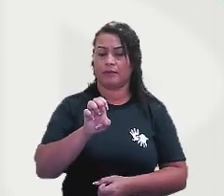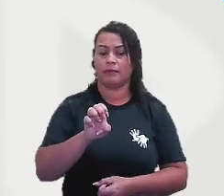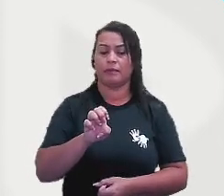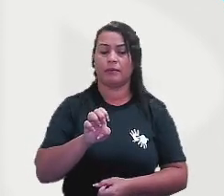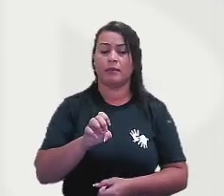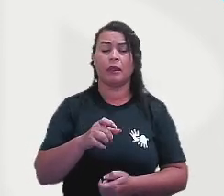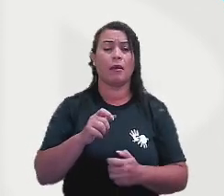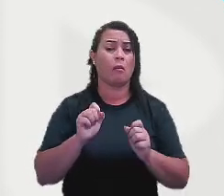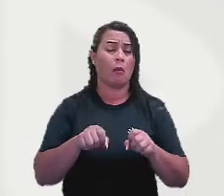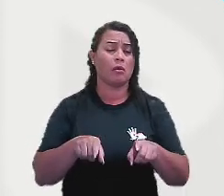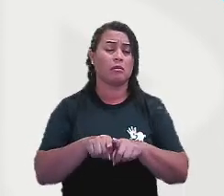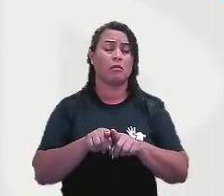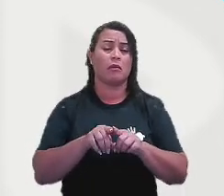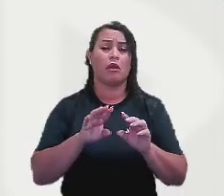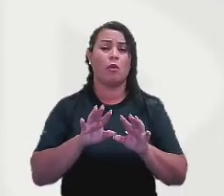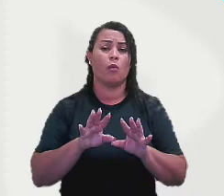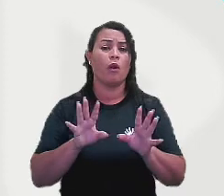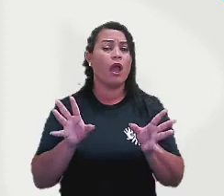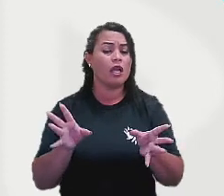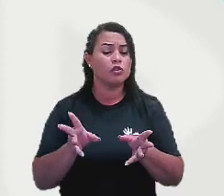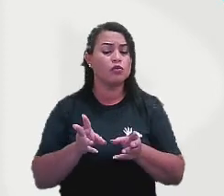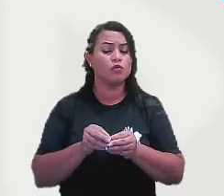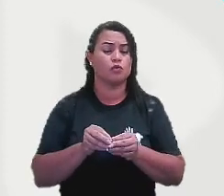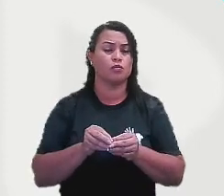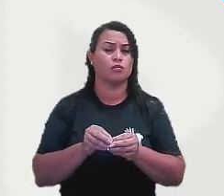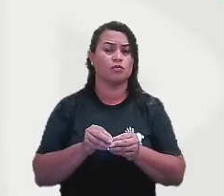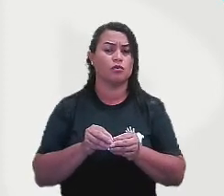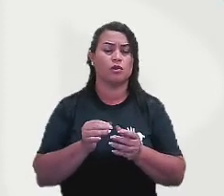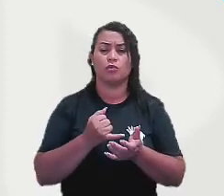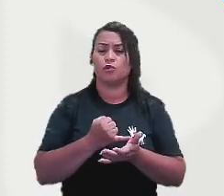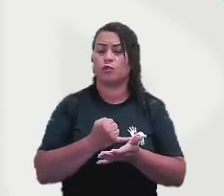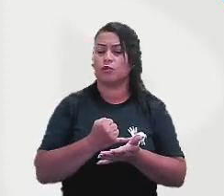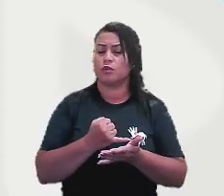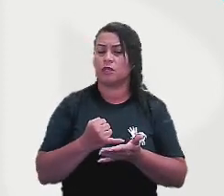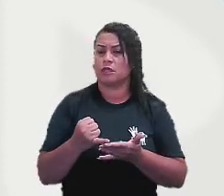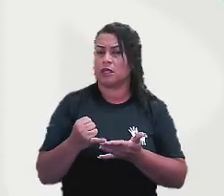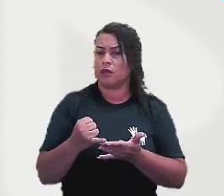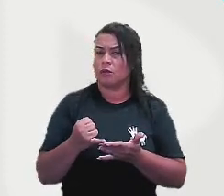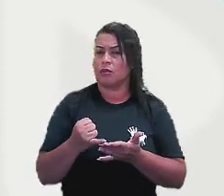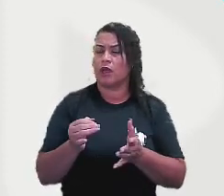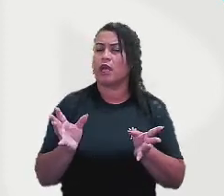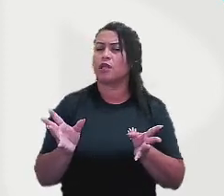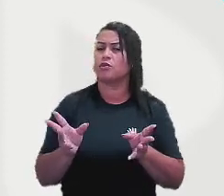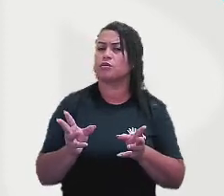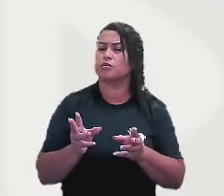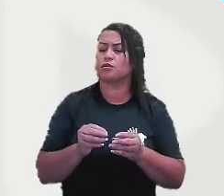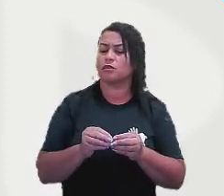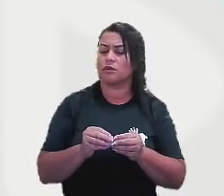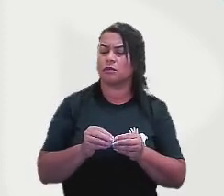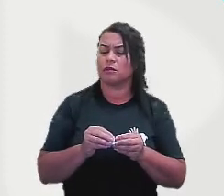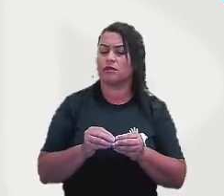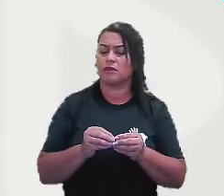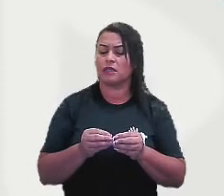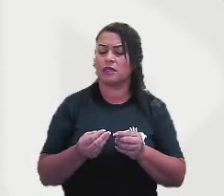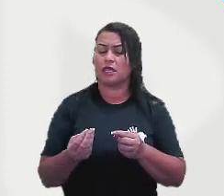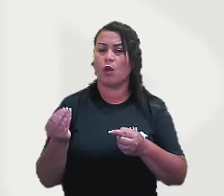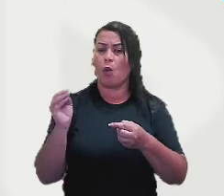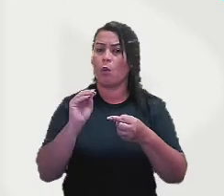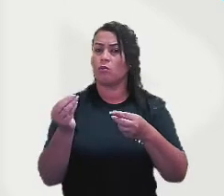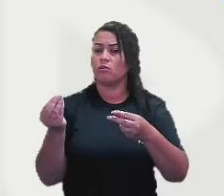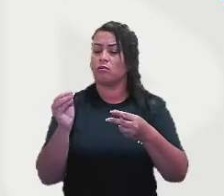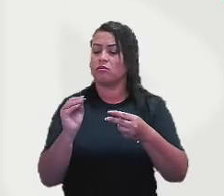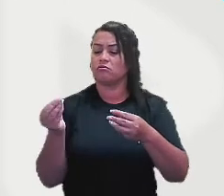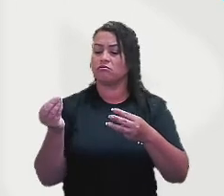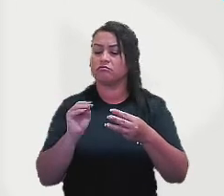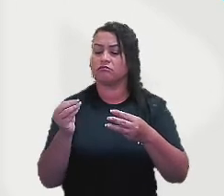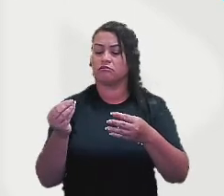considerada uma espécie de resumo, né? Aquela introduçãozinha que eu mostrei, resumindo o que vai ser colocado, tá?